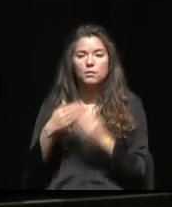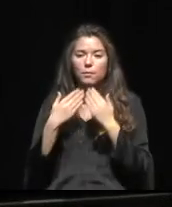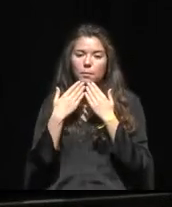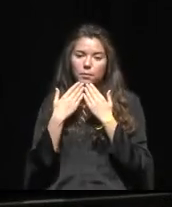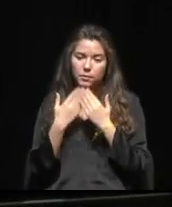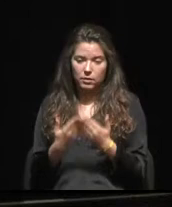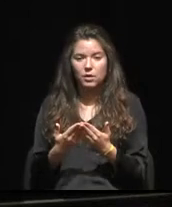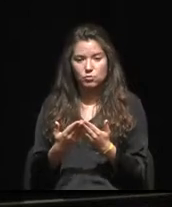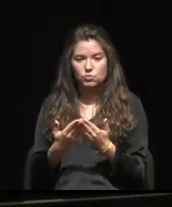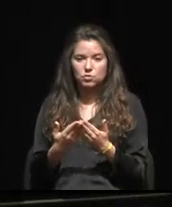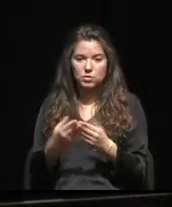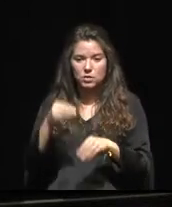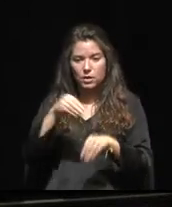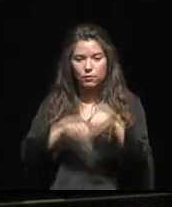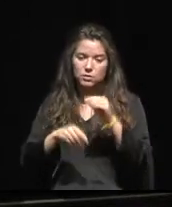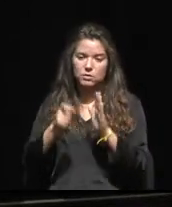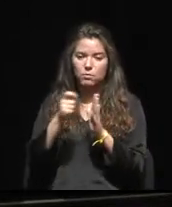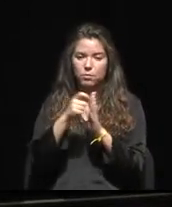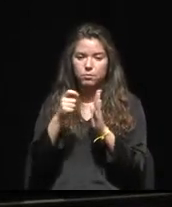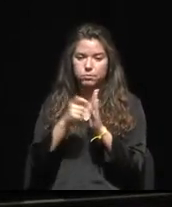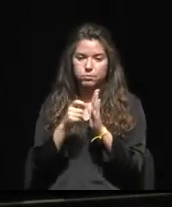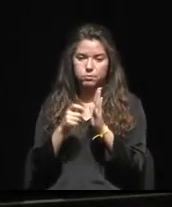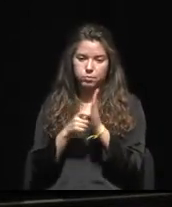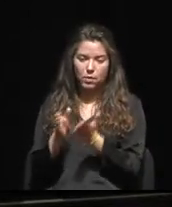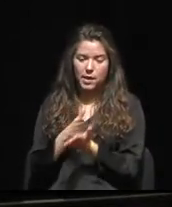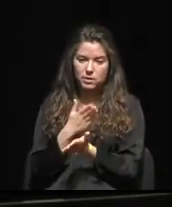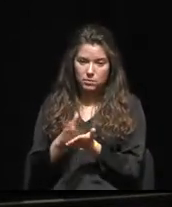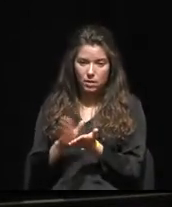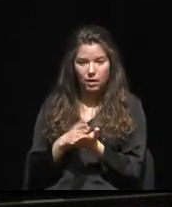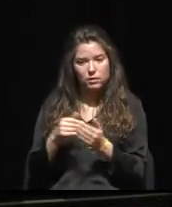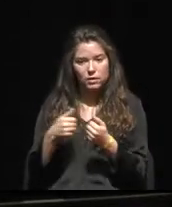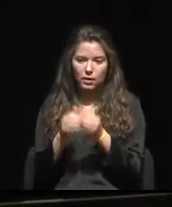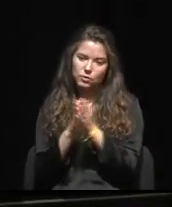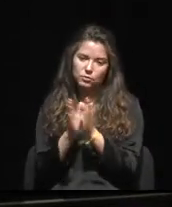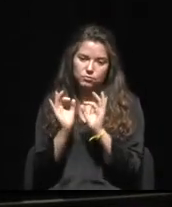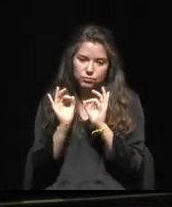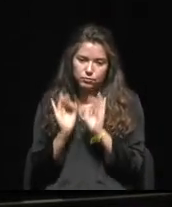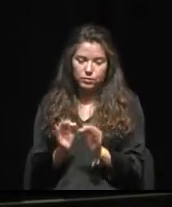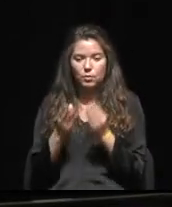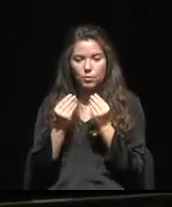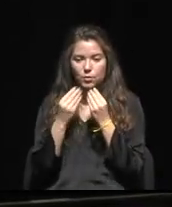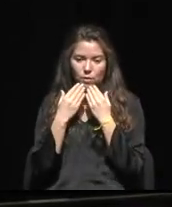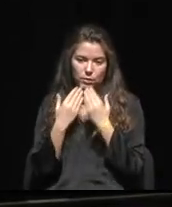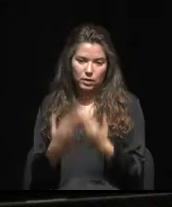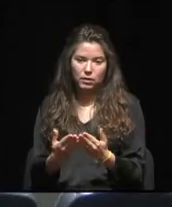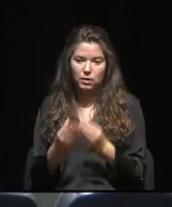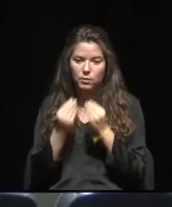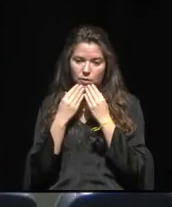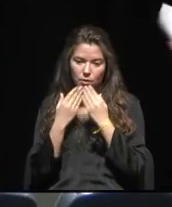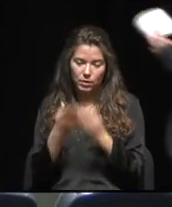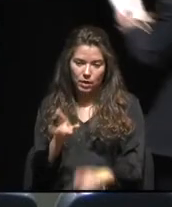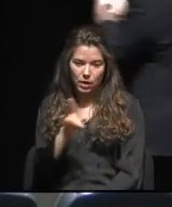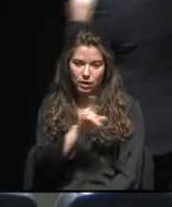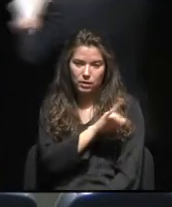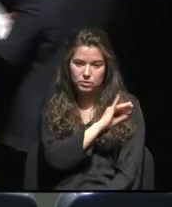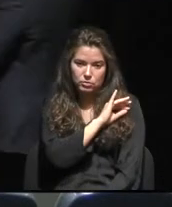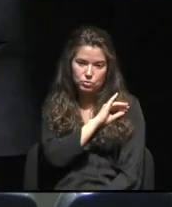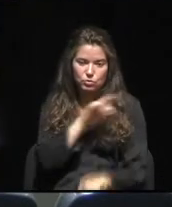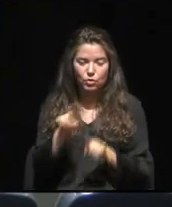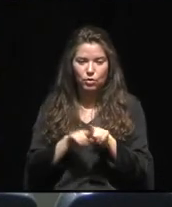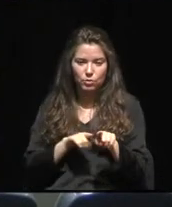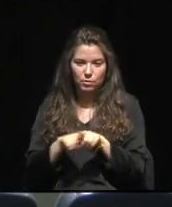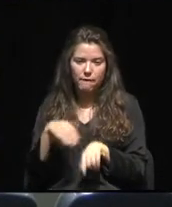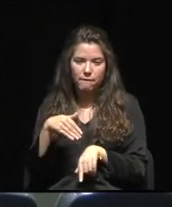seja assim votado ponto por ponto e é tudo por agora muito obrigado Muito obrigada senhor